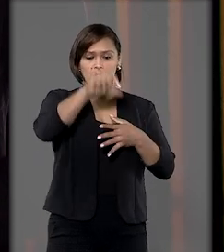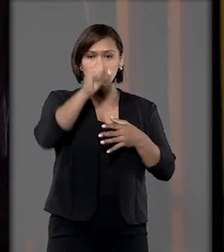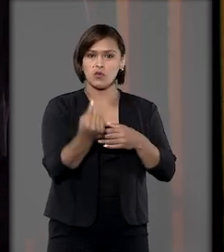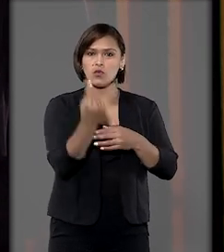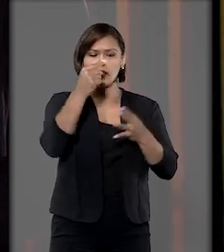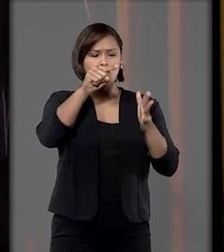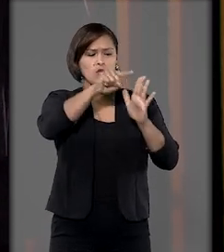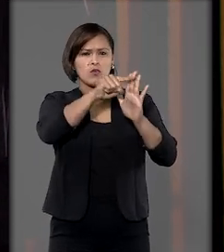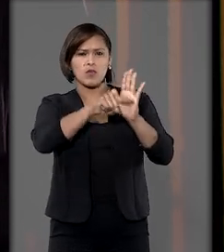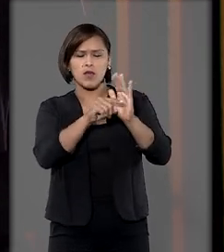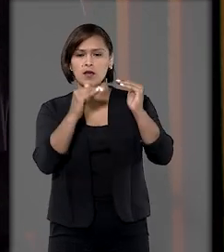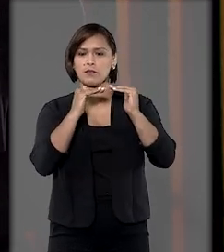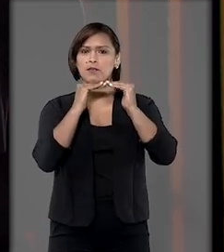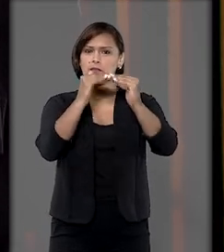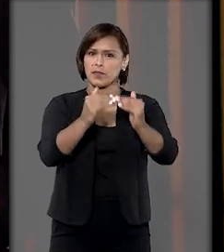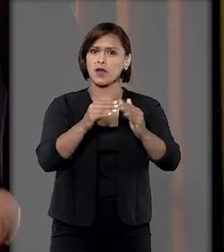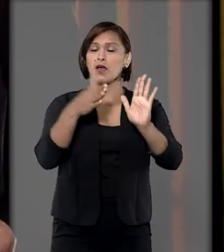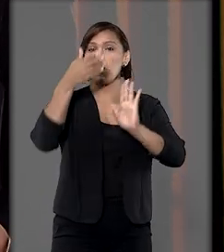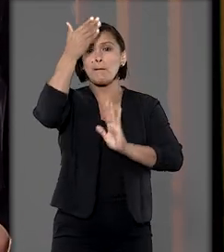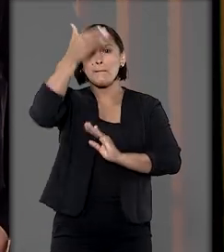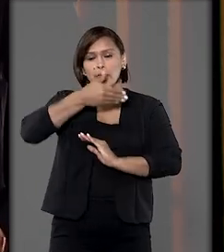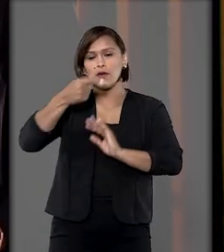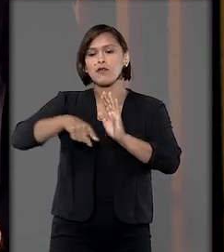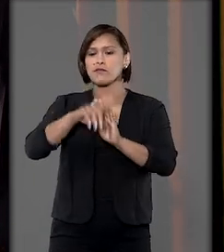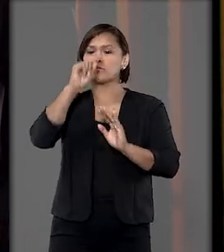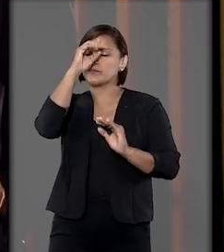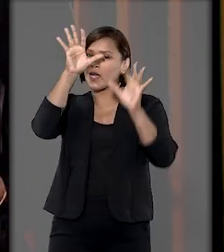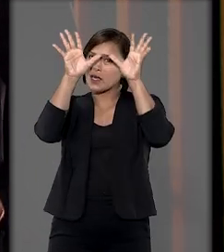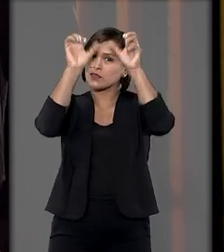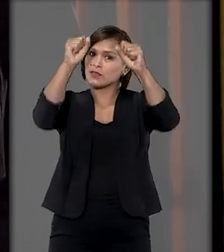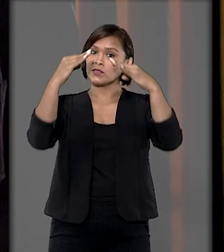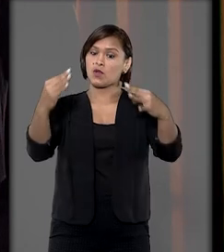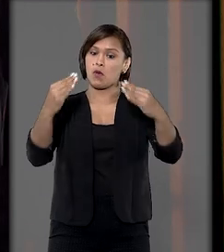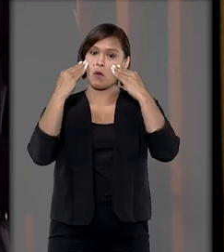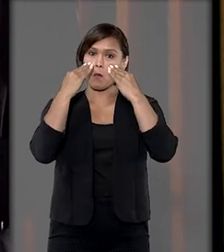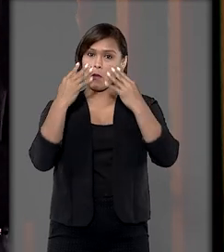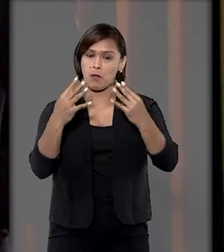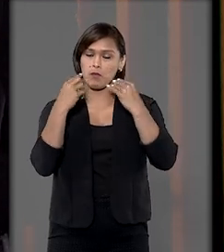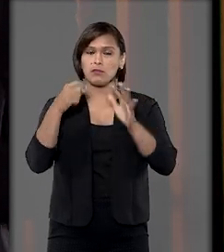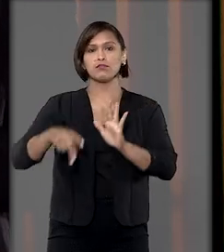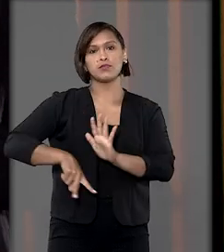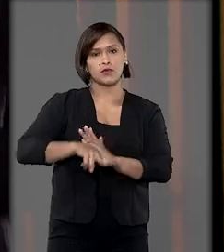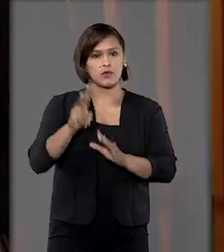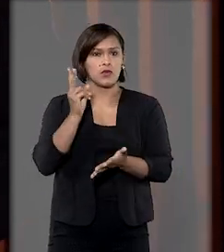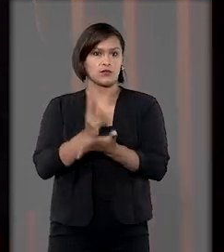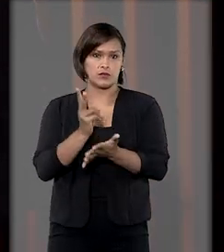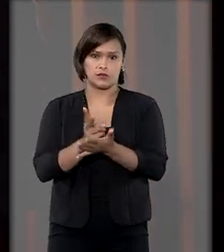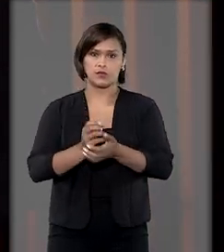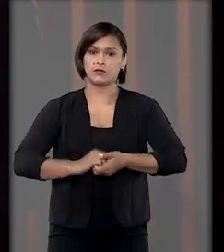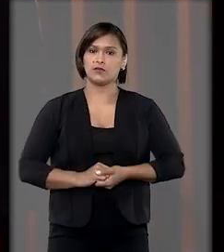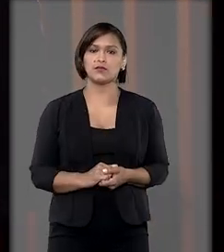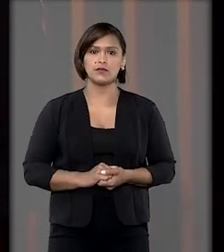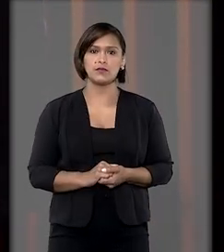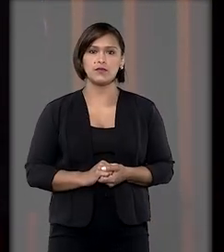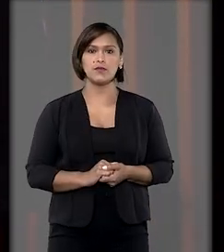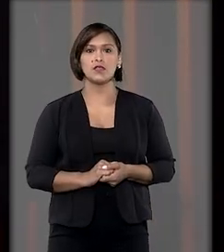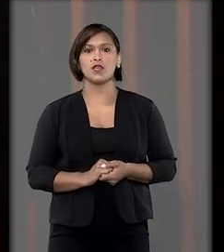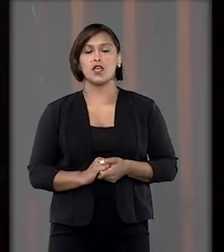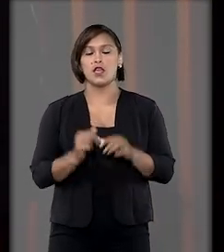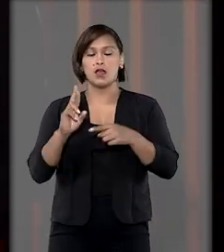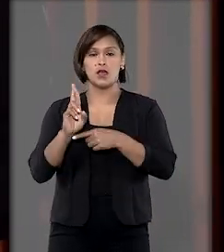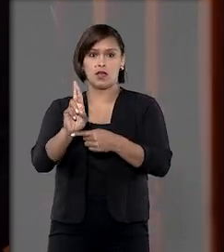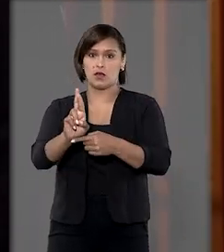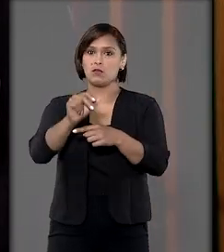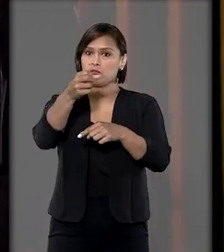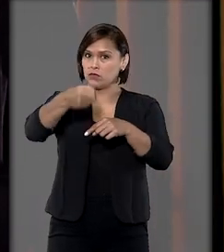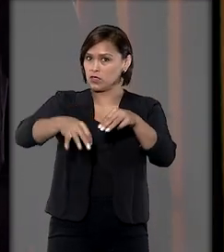das versões apresentadas, amparada nas provas, a decisão do Tribunal Popular deve ser preservada. E o